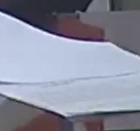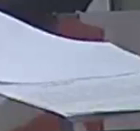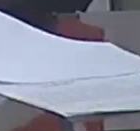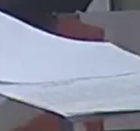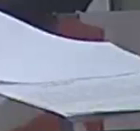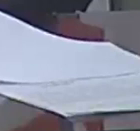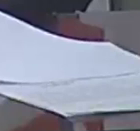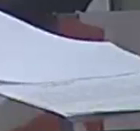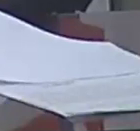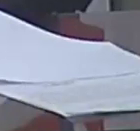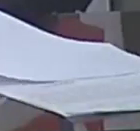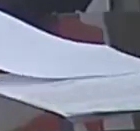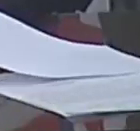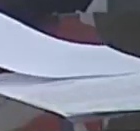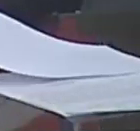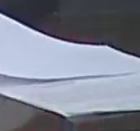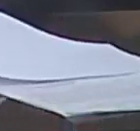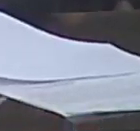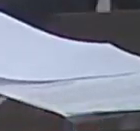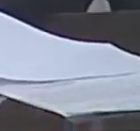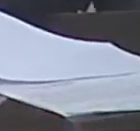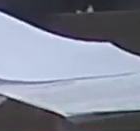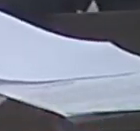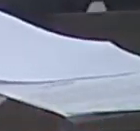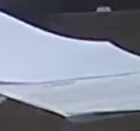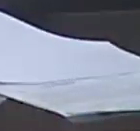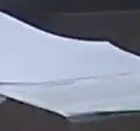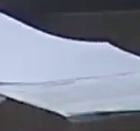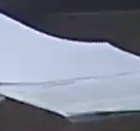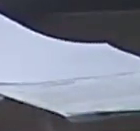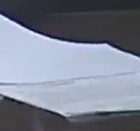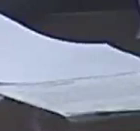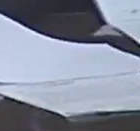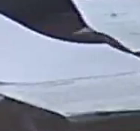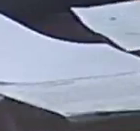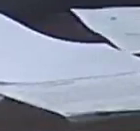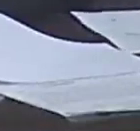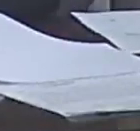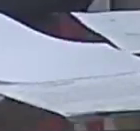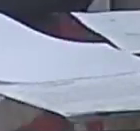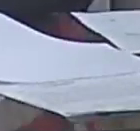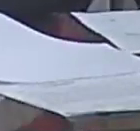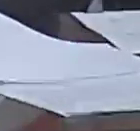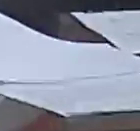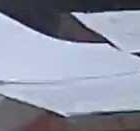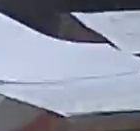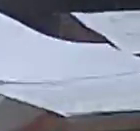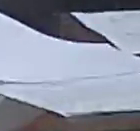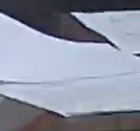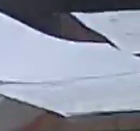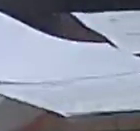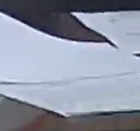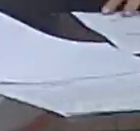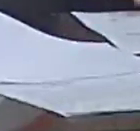Rua Tocantins, número 3311. Ofício 20 de 2019. Ministério da Educação, Governo Federal, encaminha resposta à